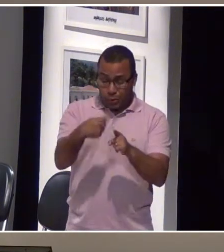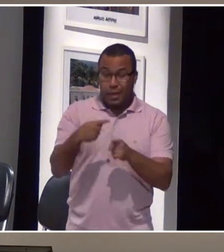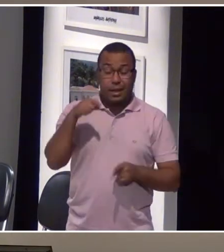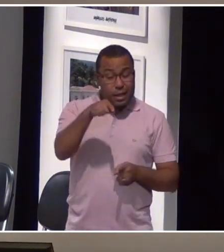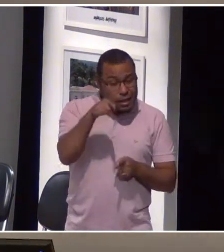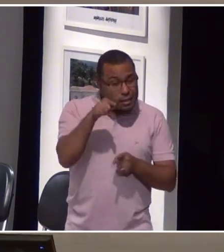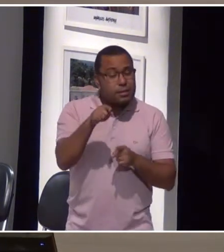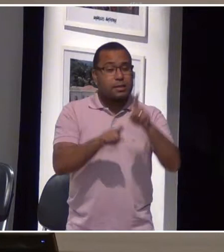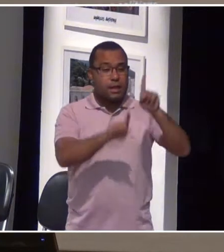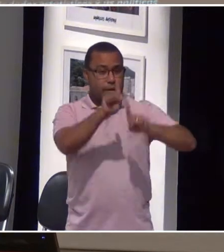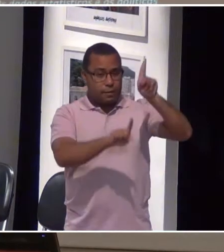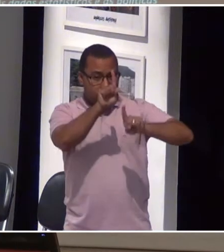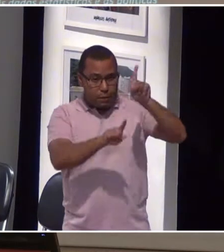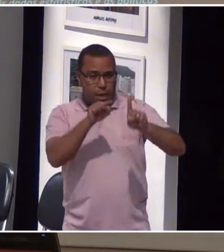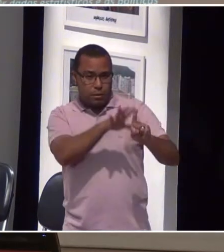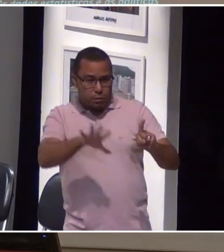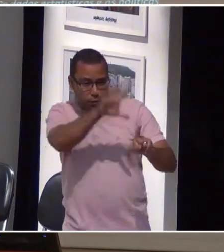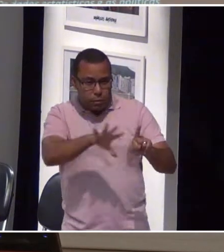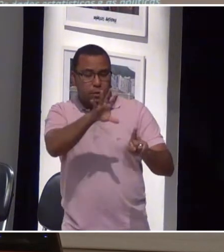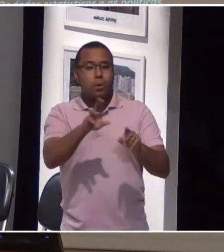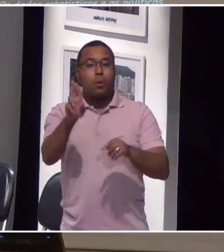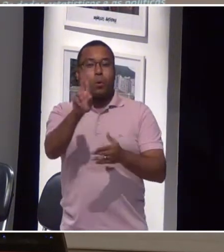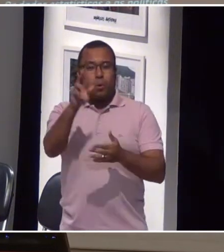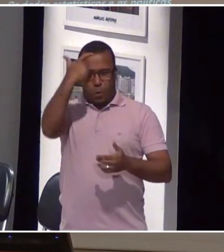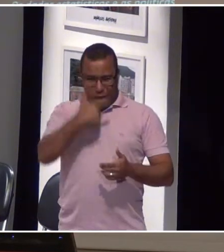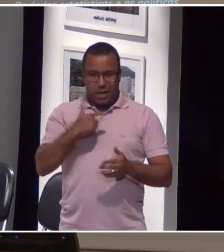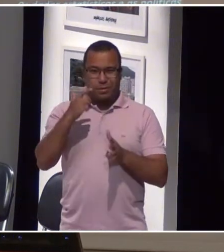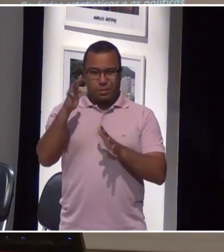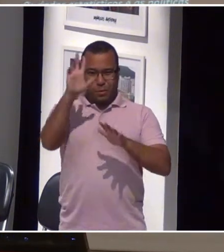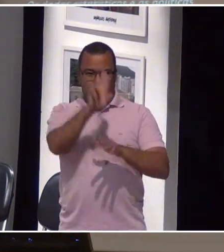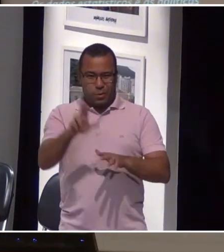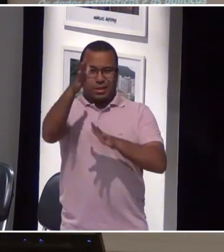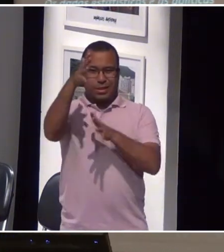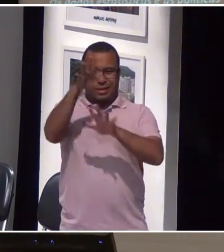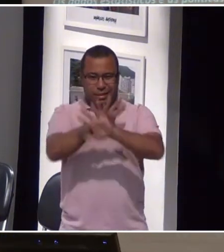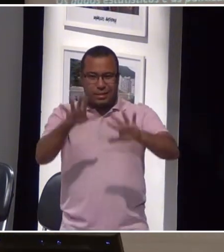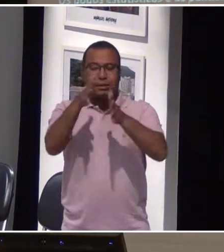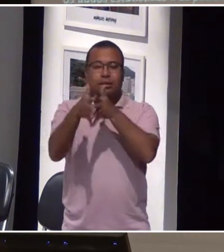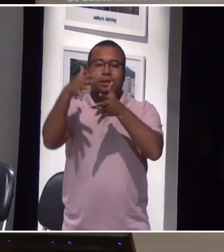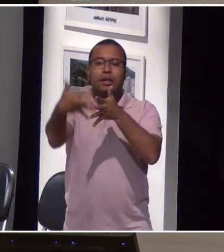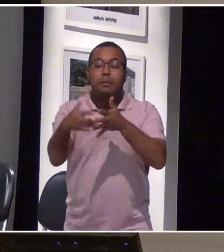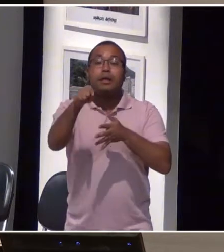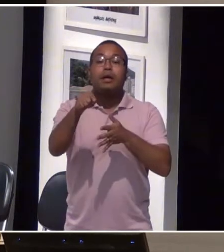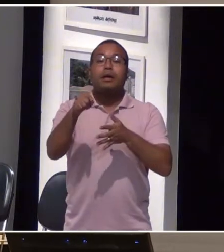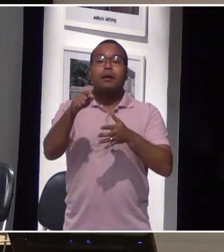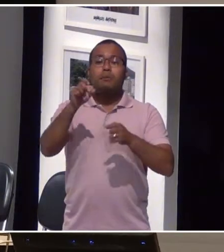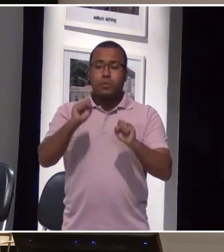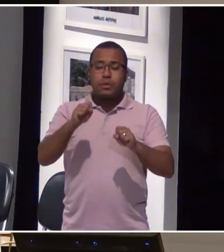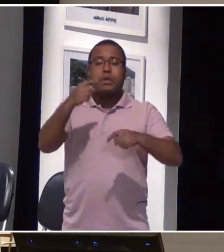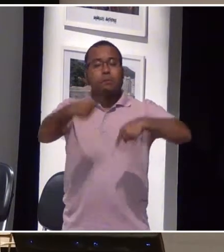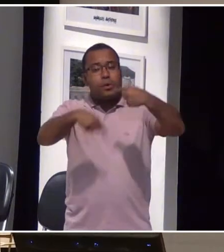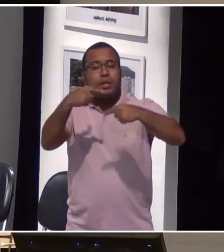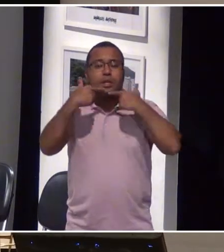Porque seria por esse levantamento, usuários de Libras, que a gente poderia ver o encaminhamento, então, de políticas linguísticas